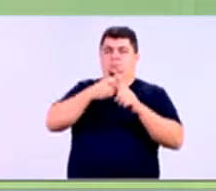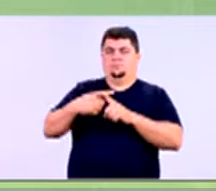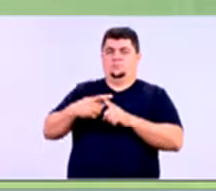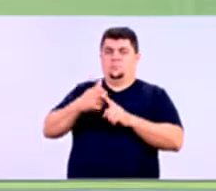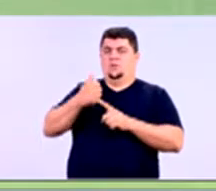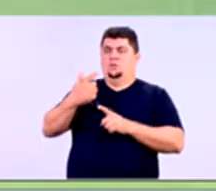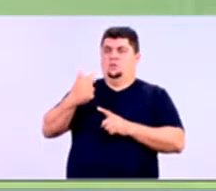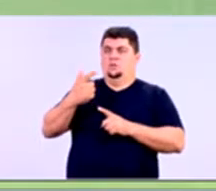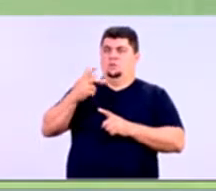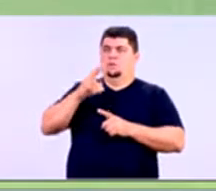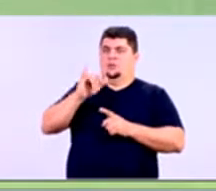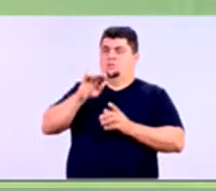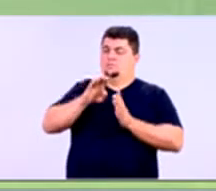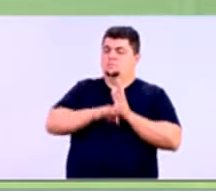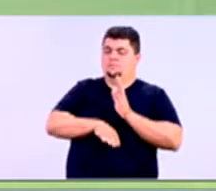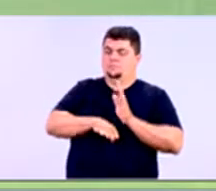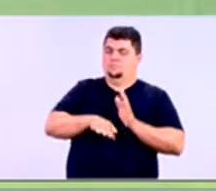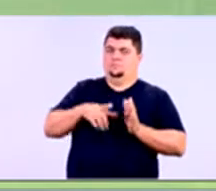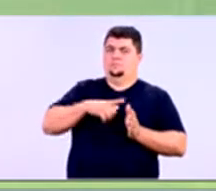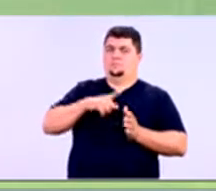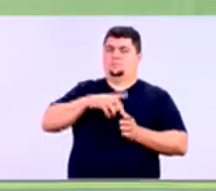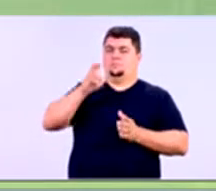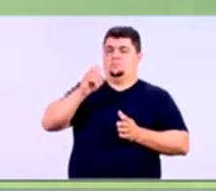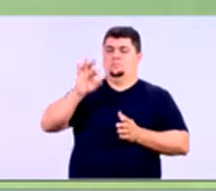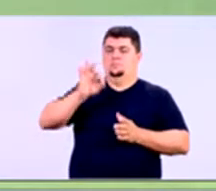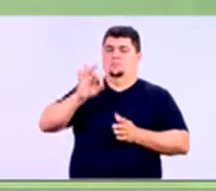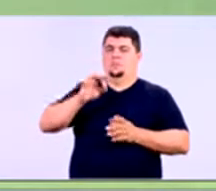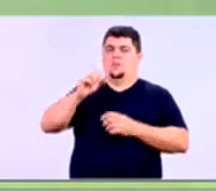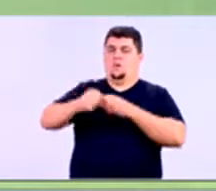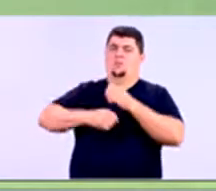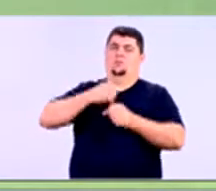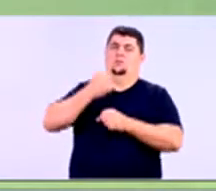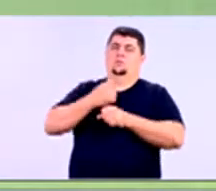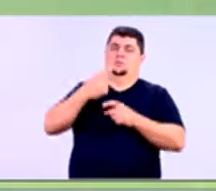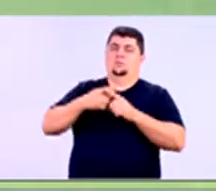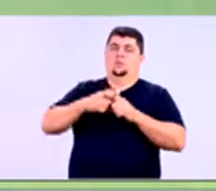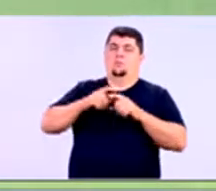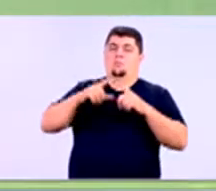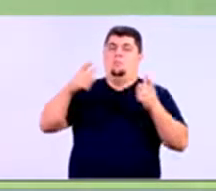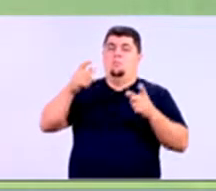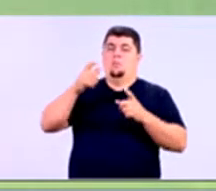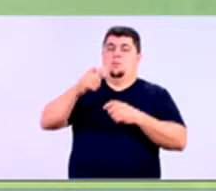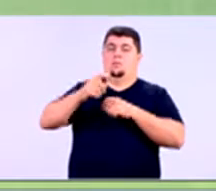dar inferior aos 50% ao ano, porque num período maior